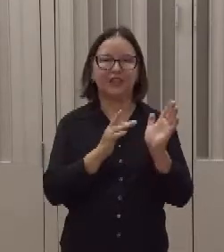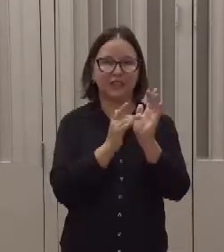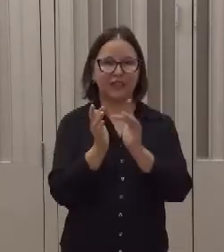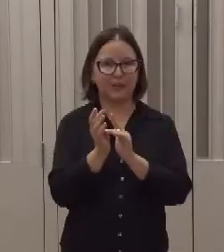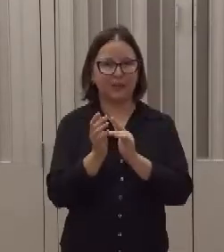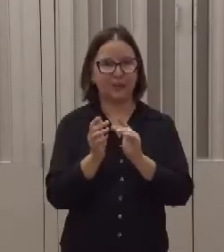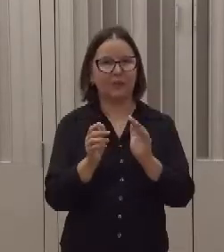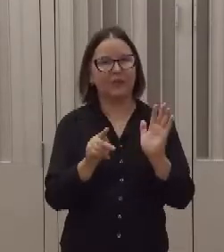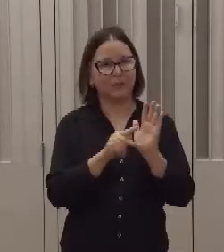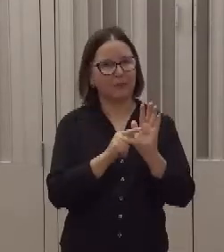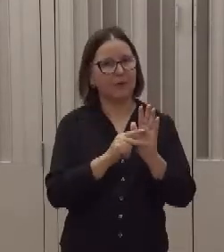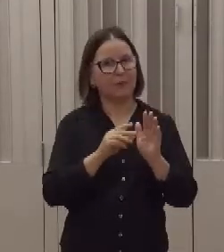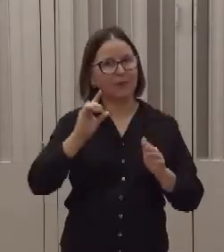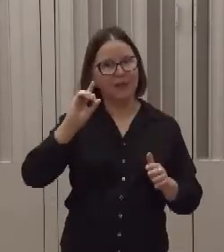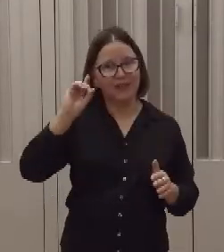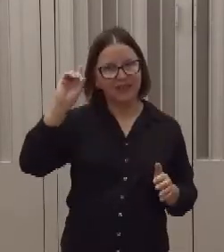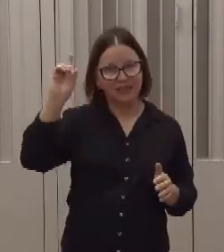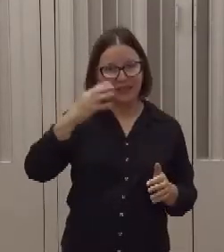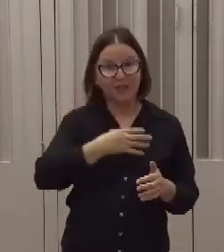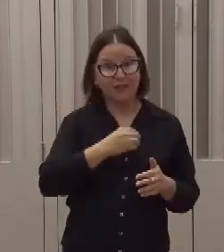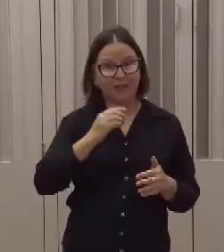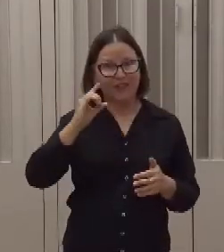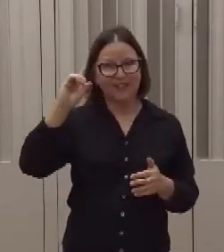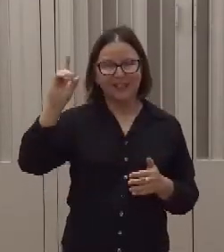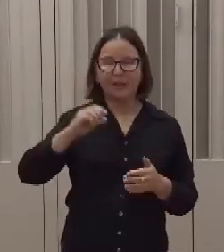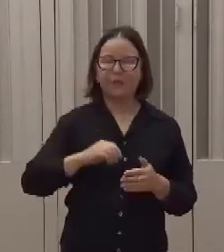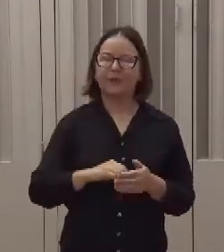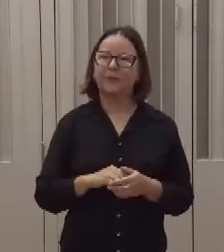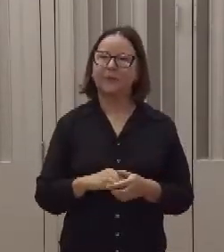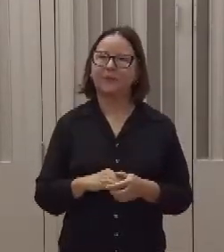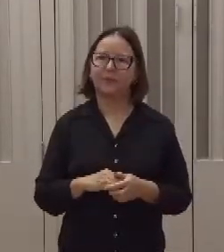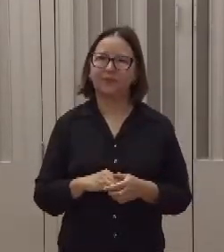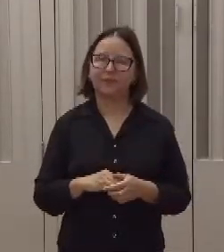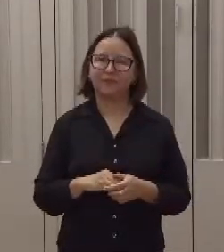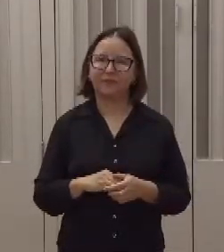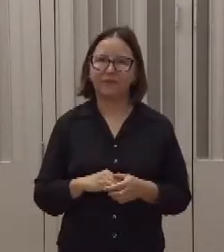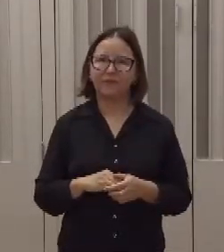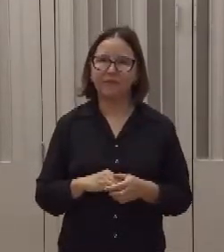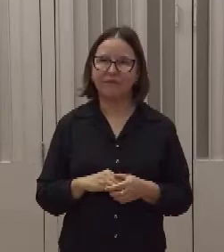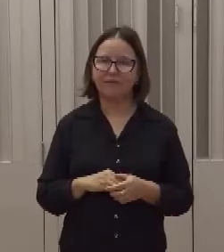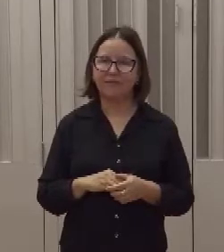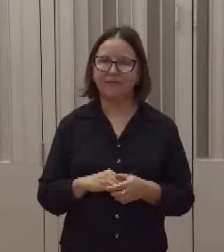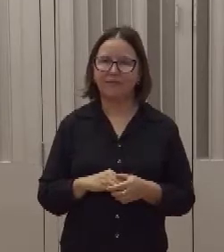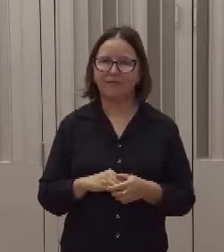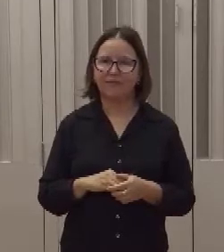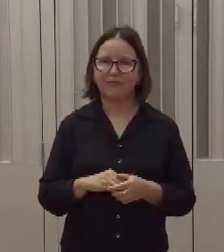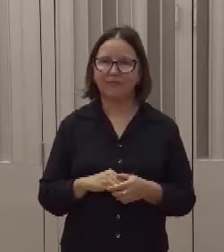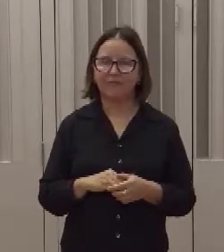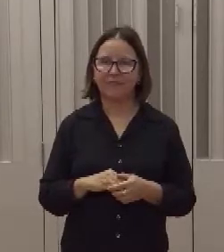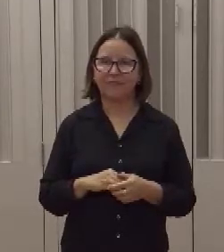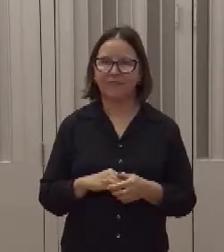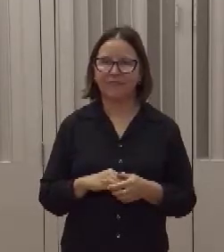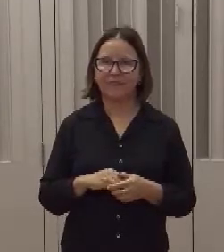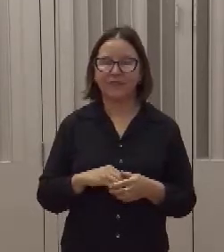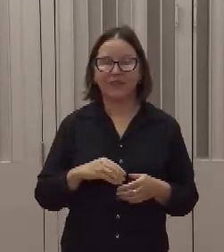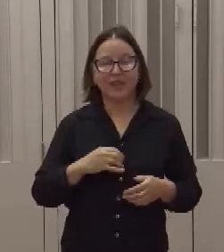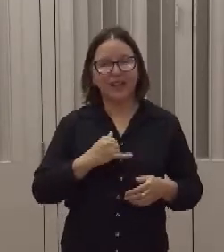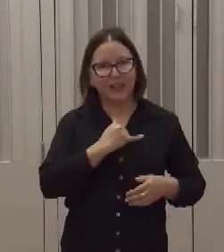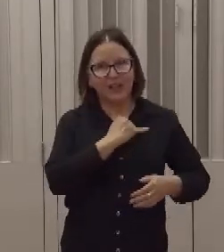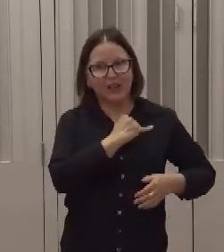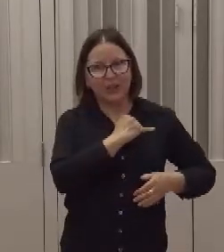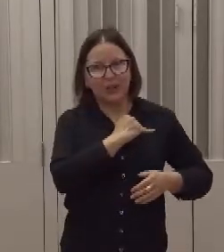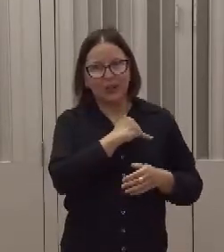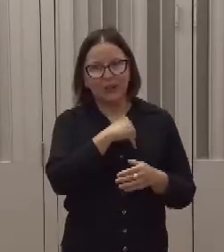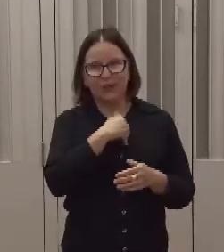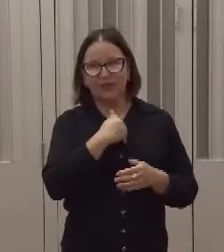que relata a experiência que ele mesmo teve durante a ceia, onde ele reclina, ele se deita no peito de Jesus Cristo,